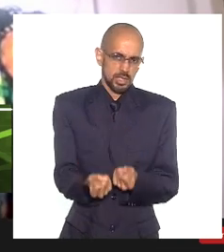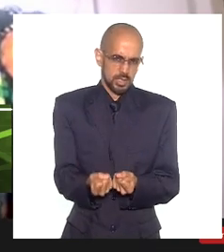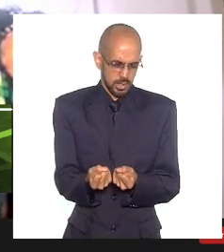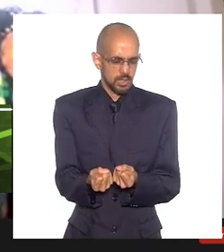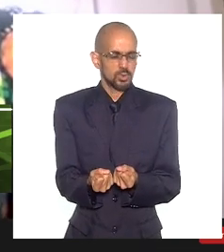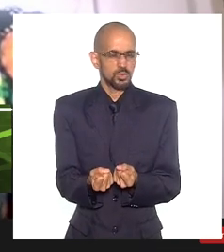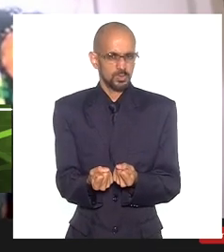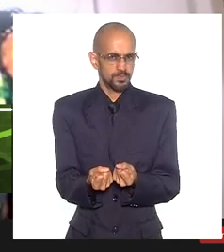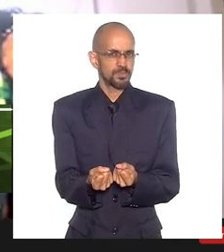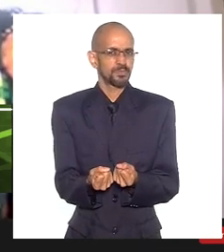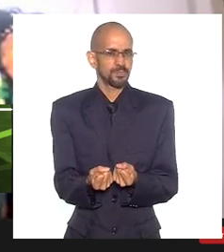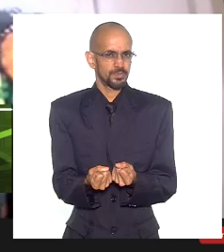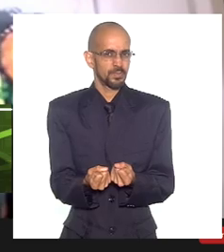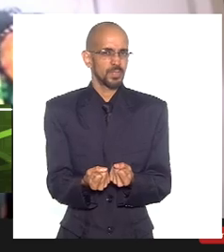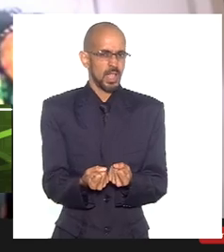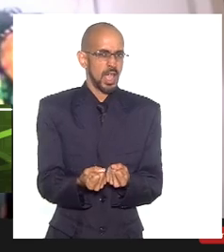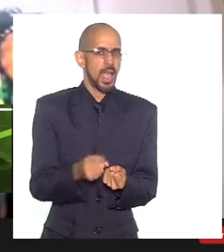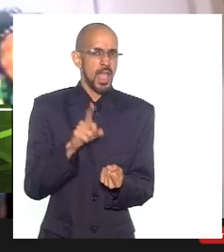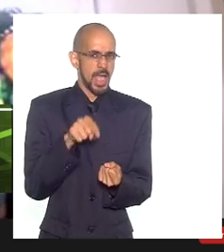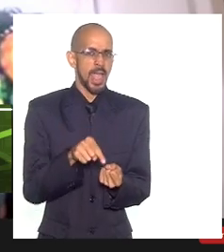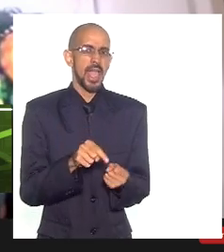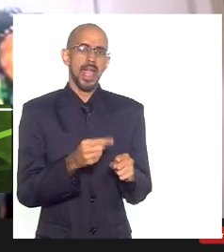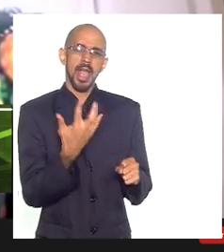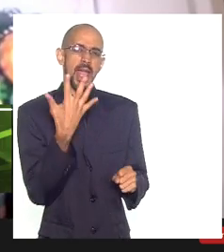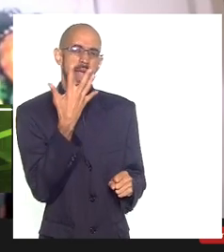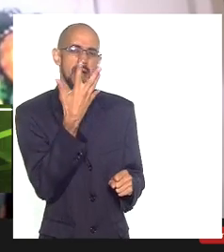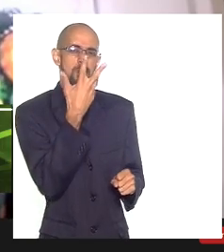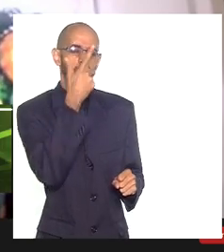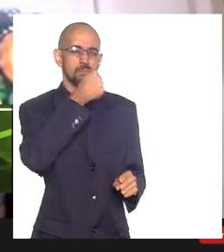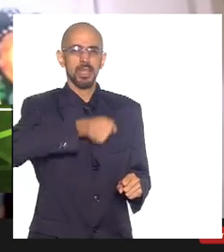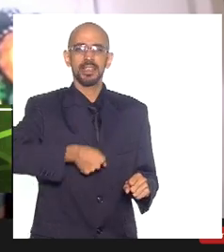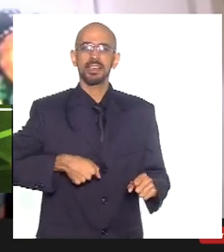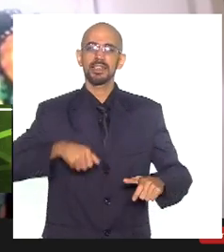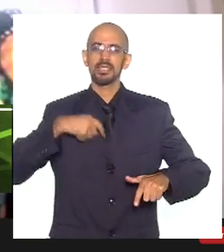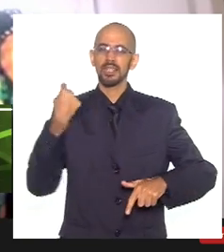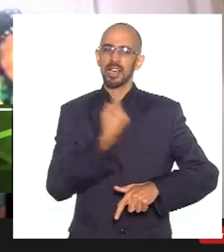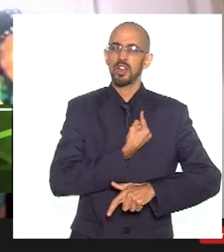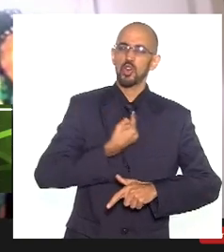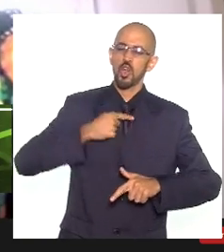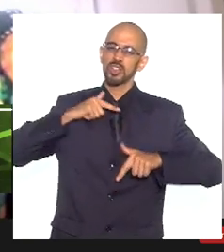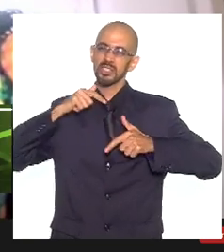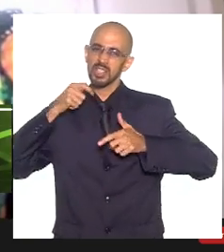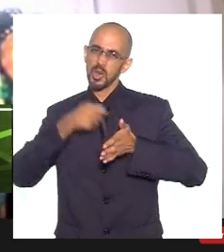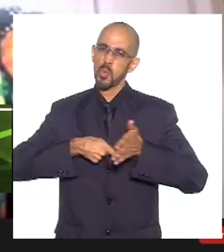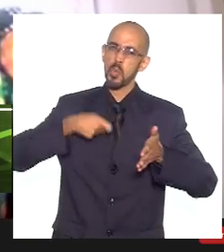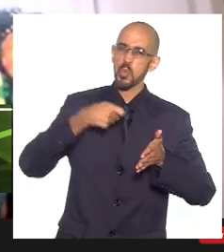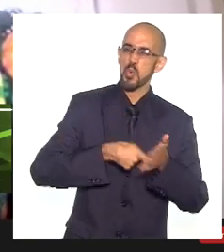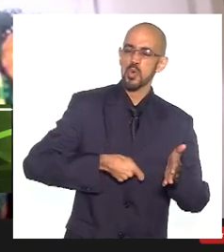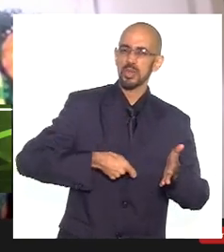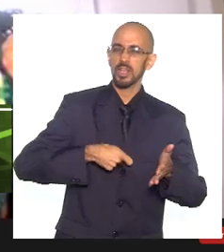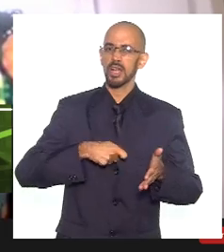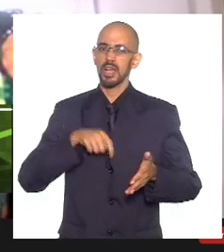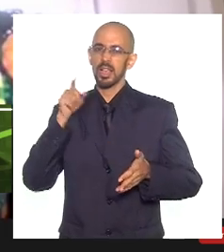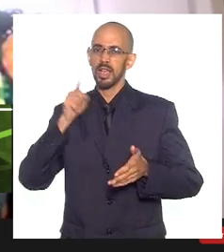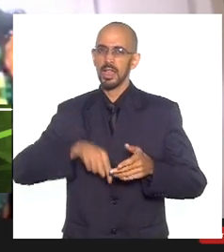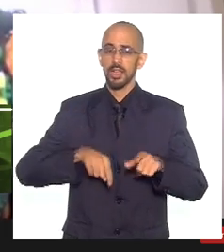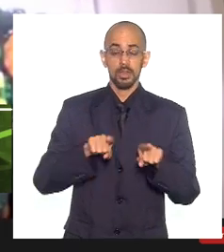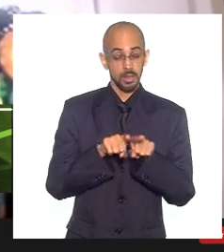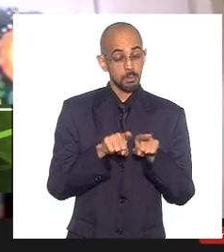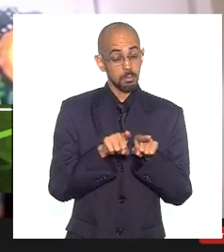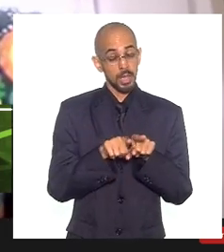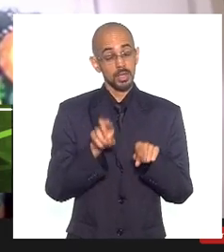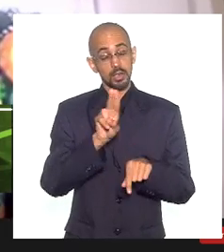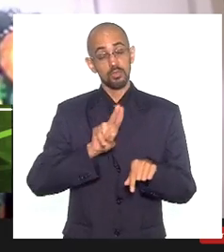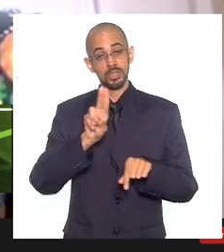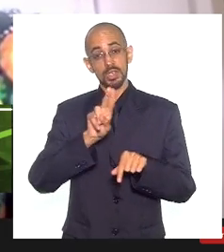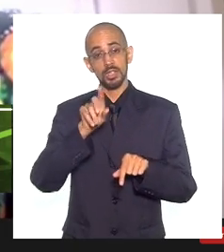aí está a beleza da nossa ousada, aí está a beleza da universidade que é não só